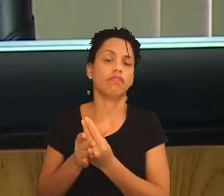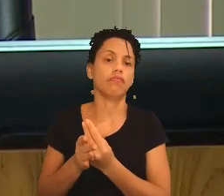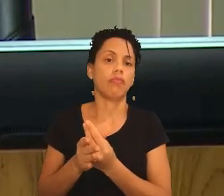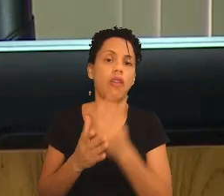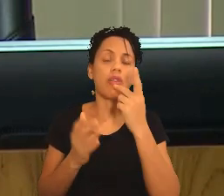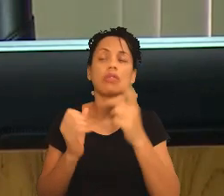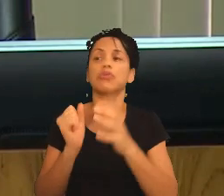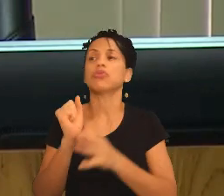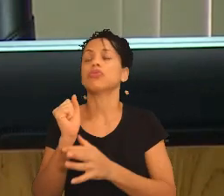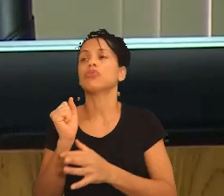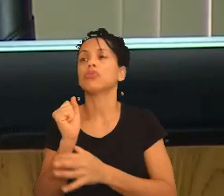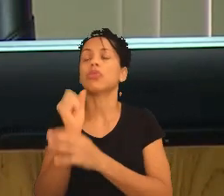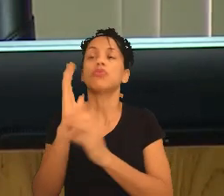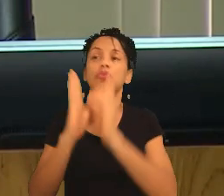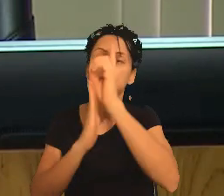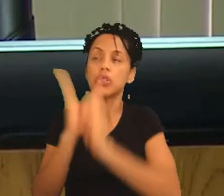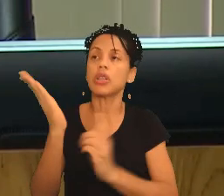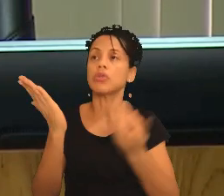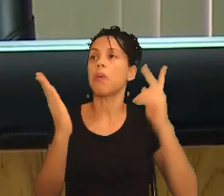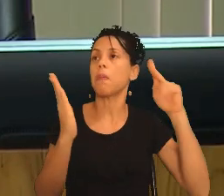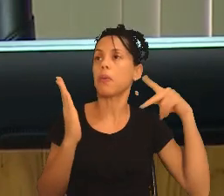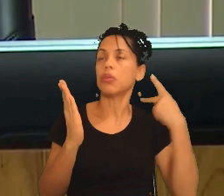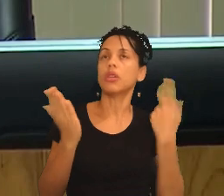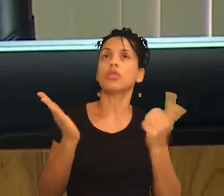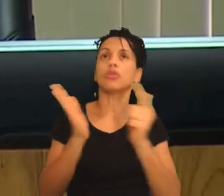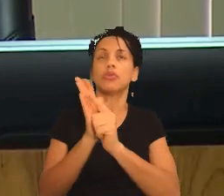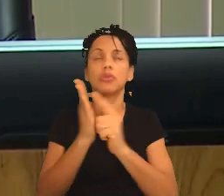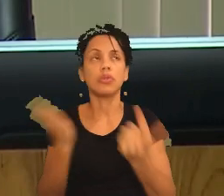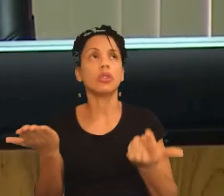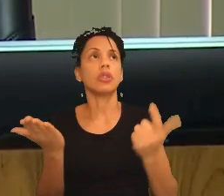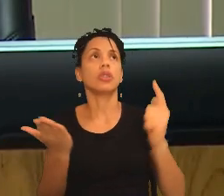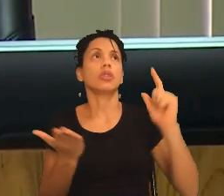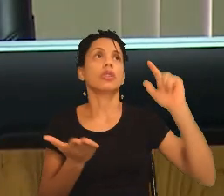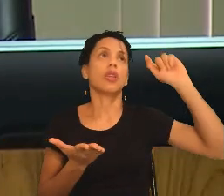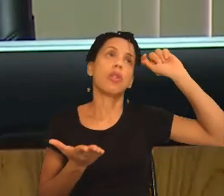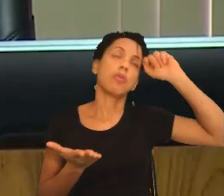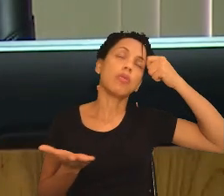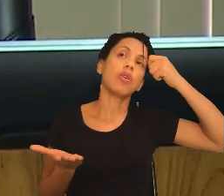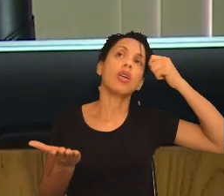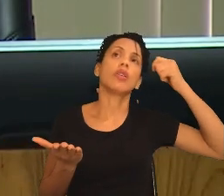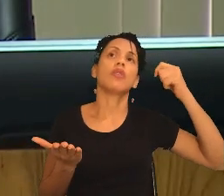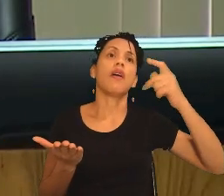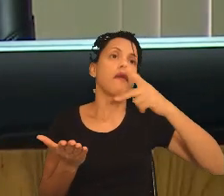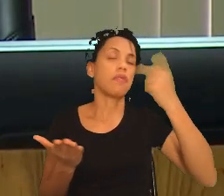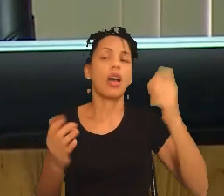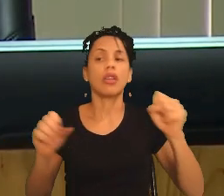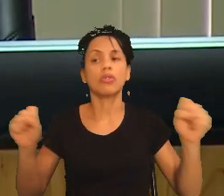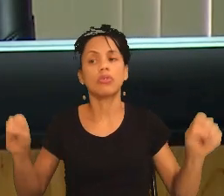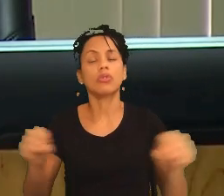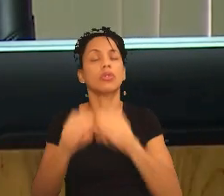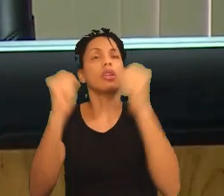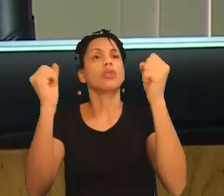o povo Krenak tem que ser incluído, porque fala em violações aos direitos humanos das pessoas, e não o direito